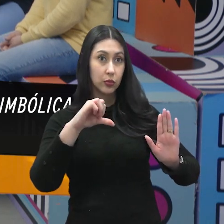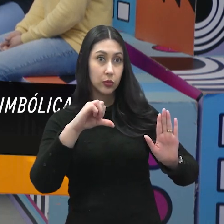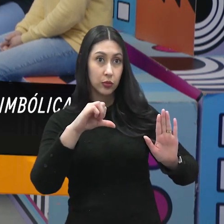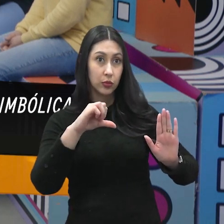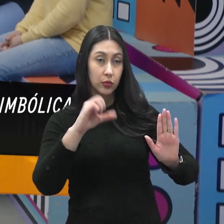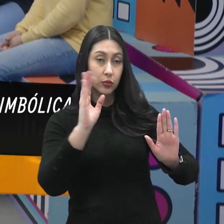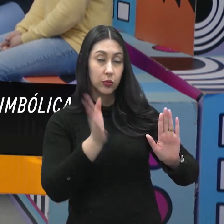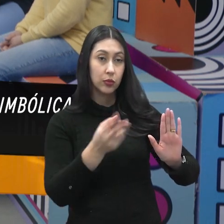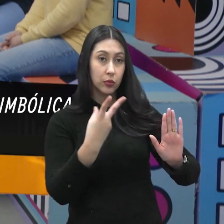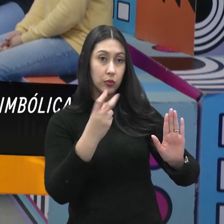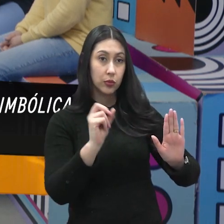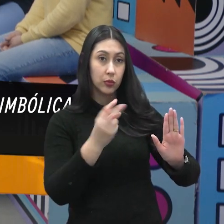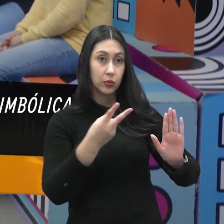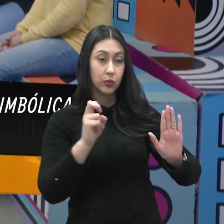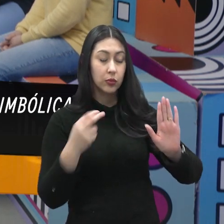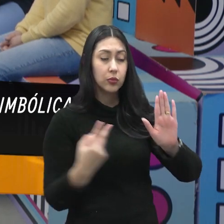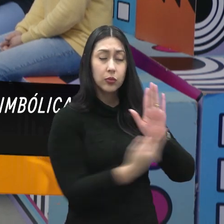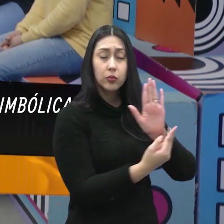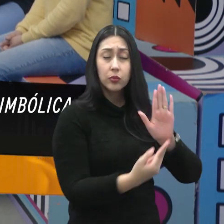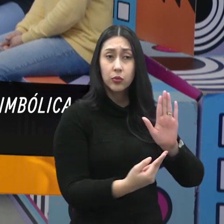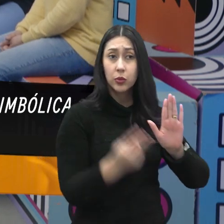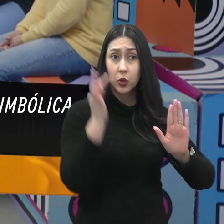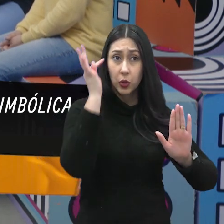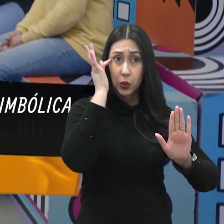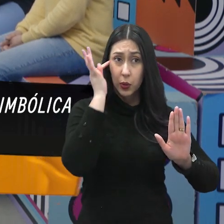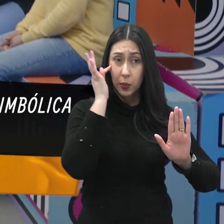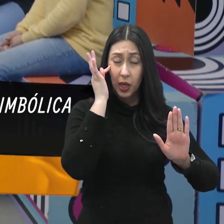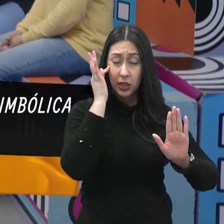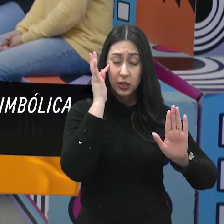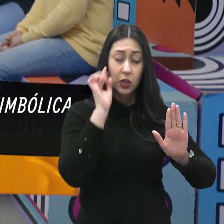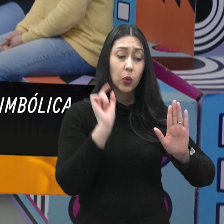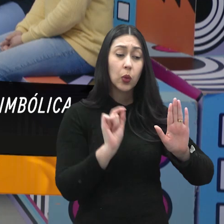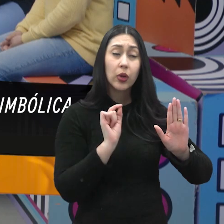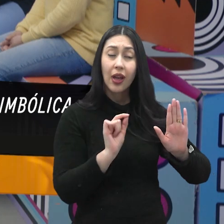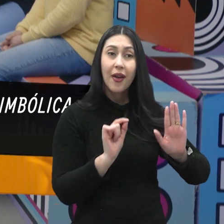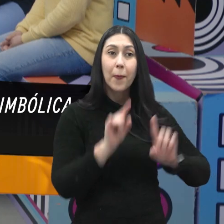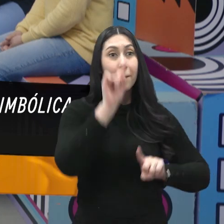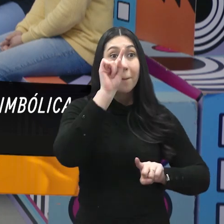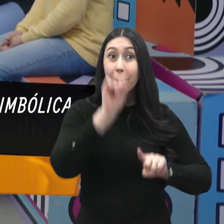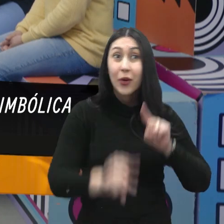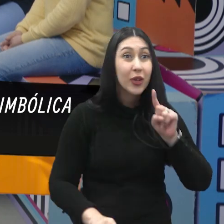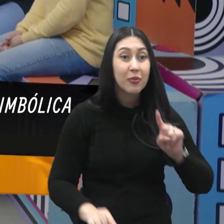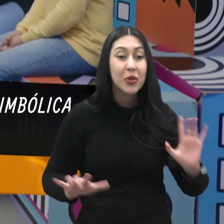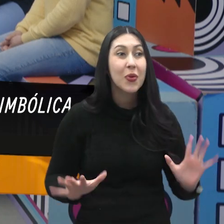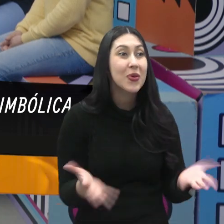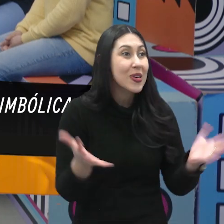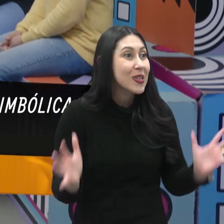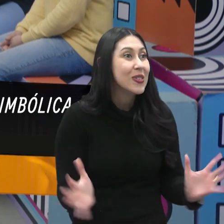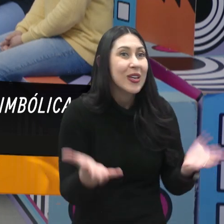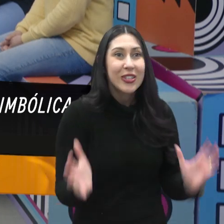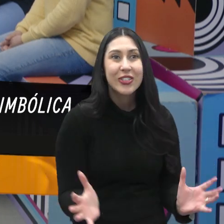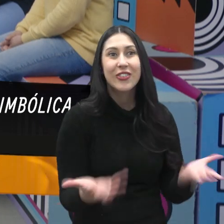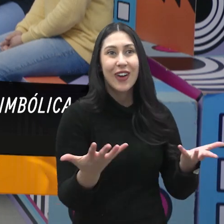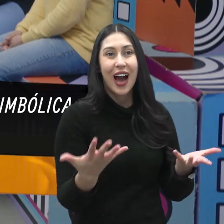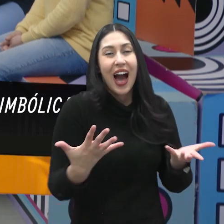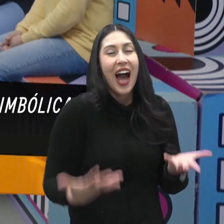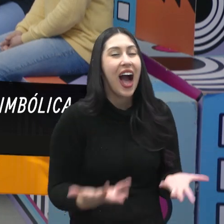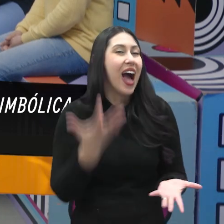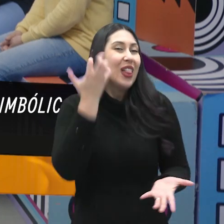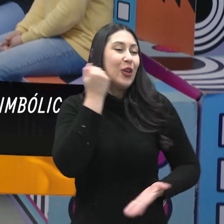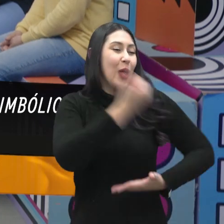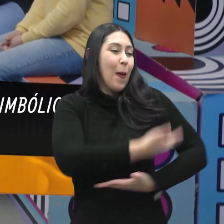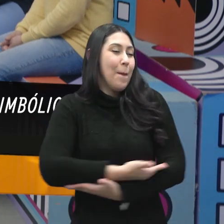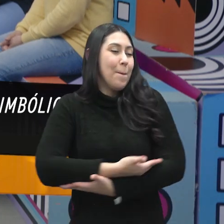289 de 2025, de autoria do vereador Tomás Henrique, que veda o estímulo institucional à adoção